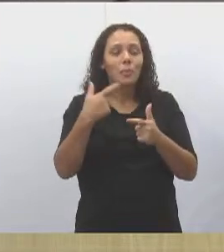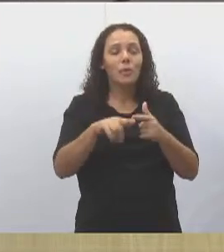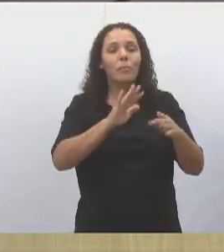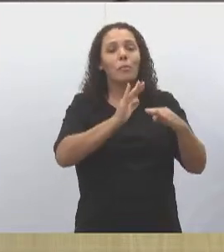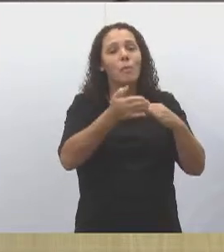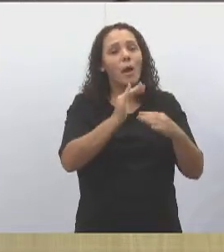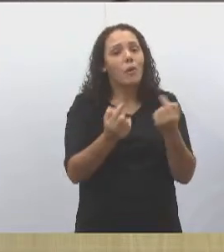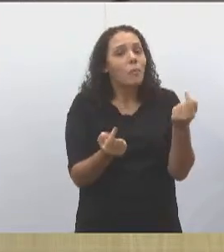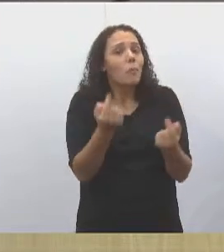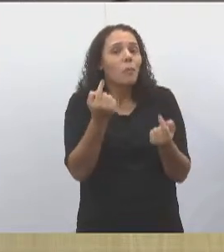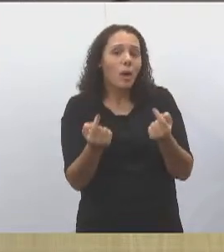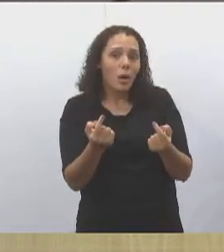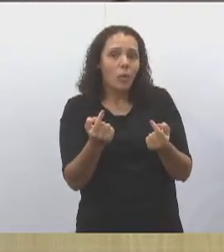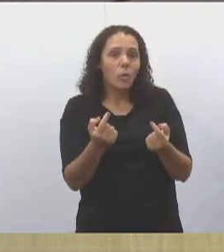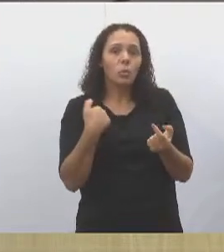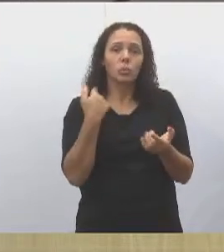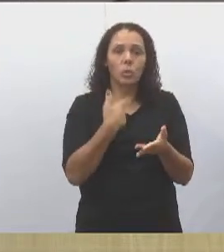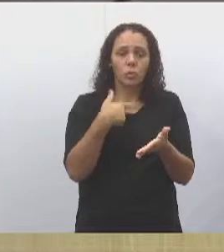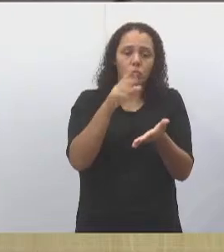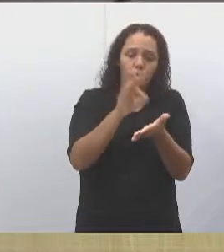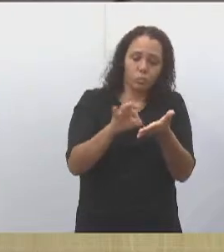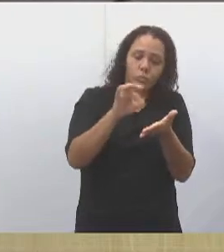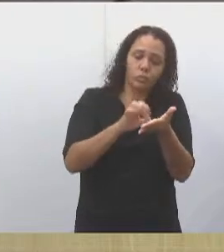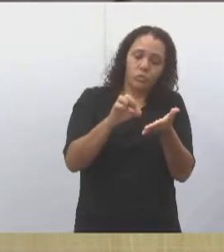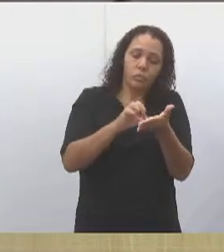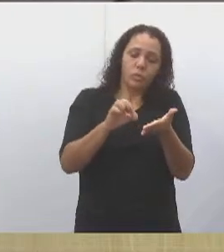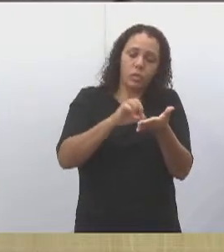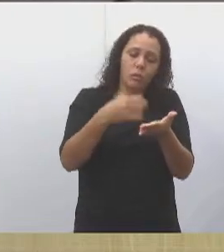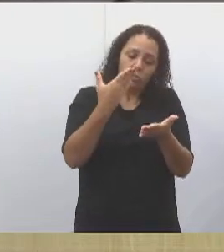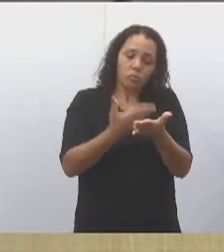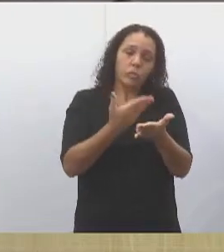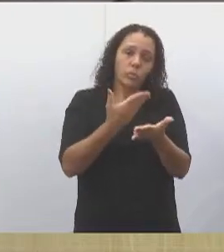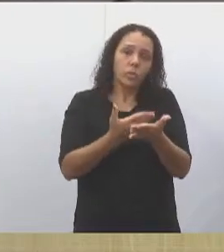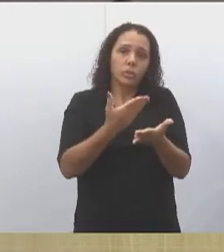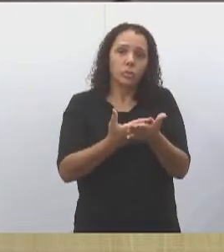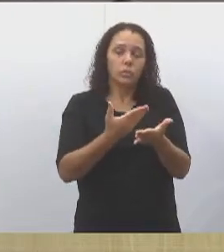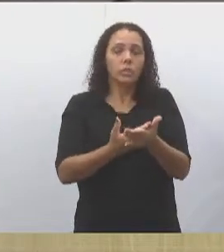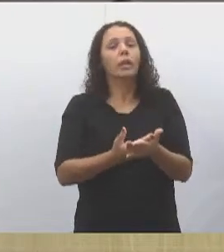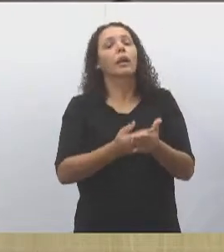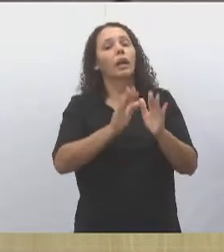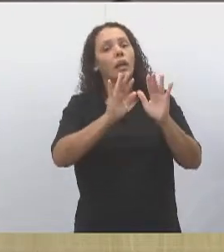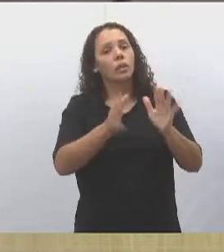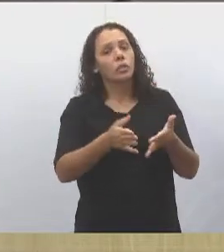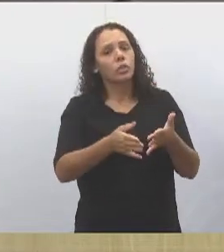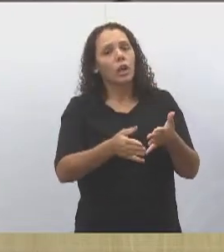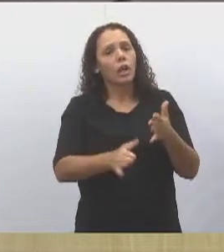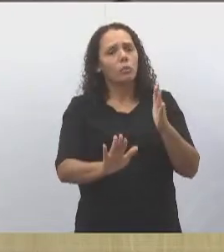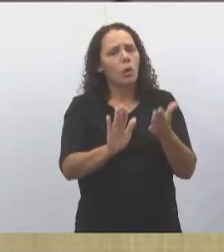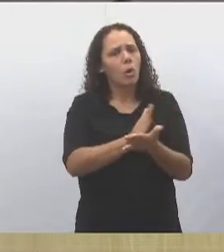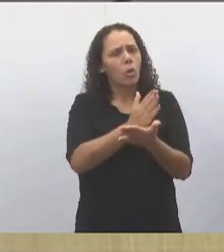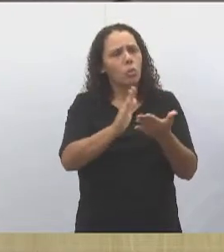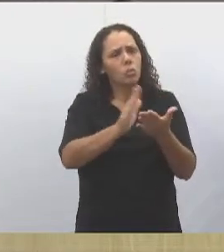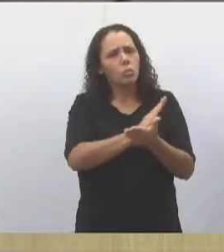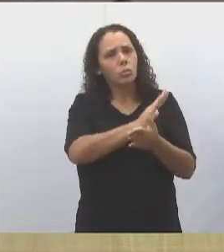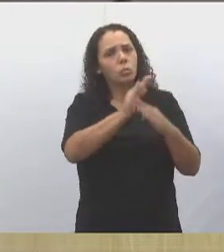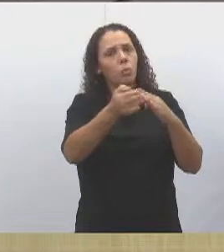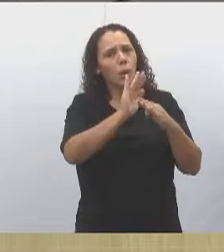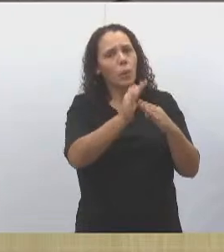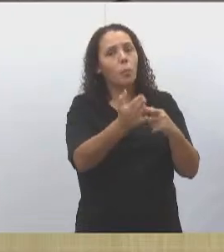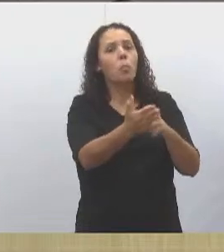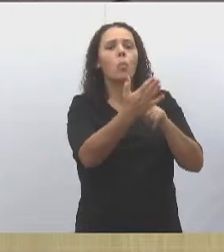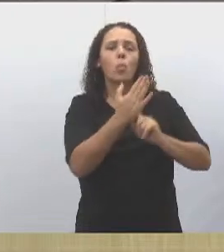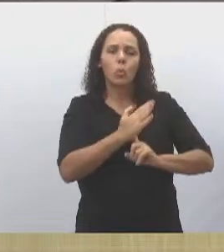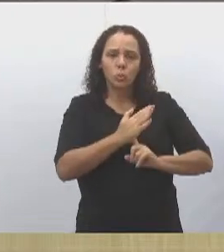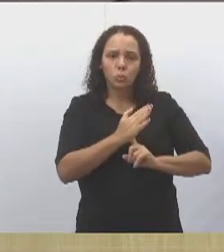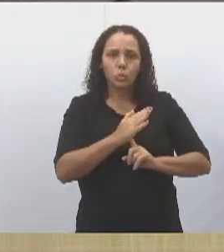estudando, certo? Em relação desse pedido de vocês, estamos sabendo do problema. Vilaíta também estamos sabendo do problema, e é para isso que nós estamos aqui hoje, para